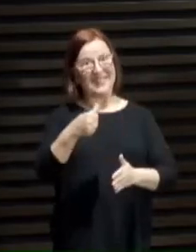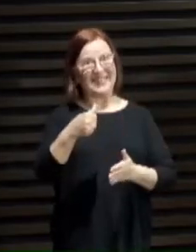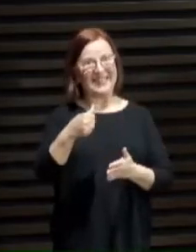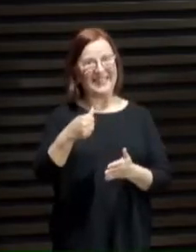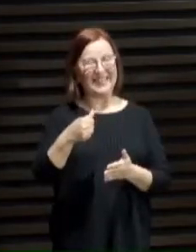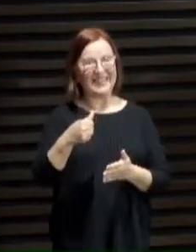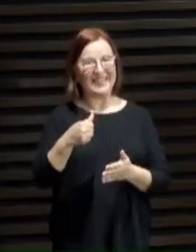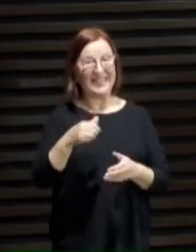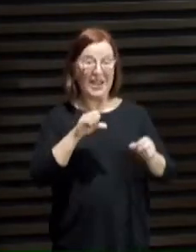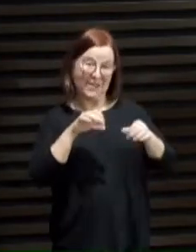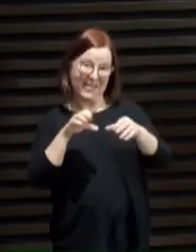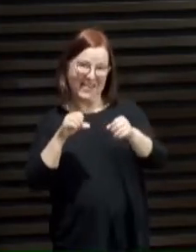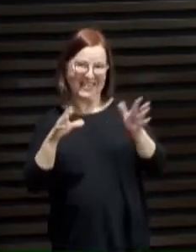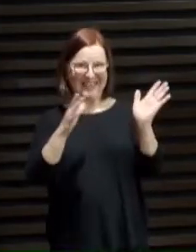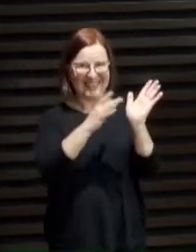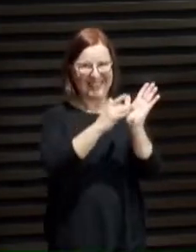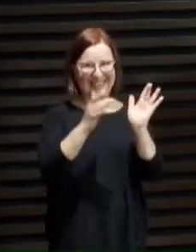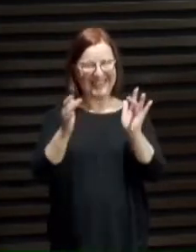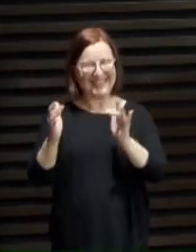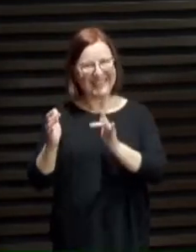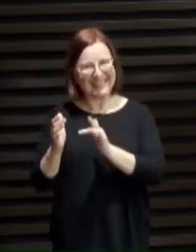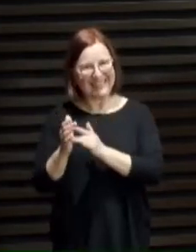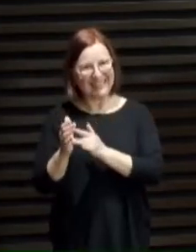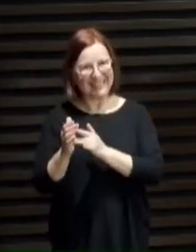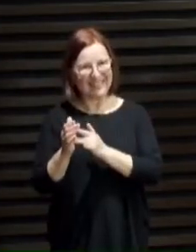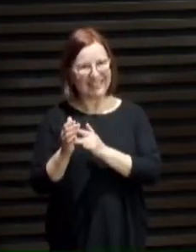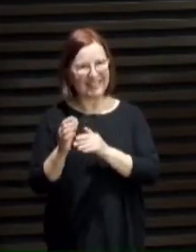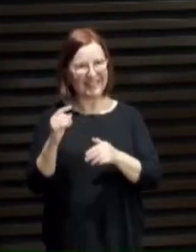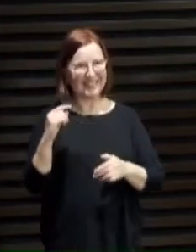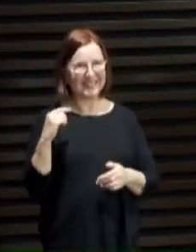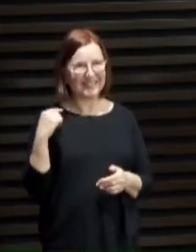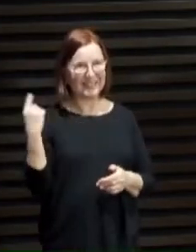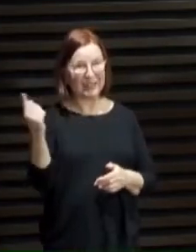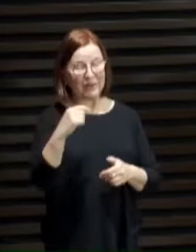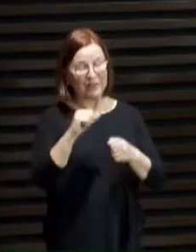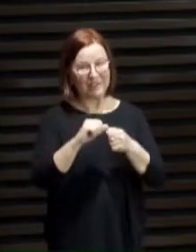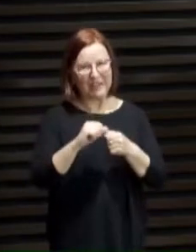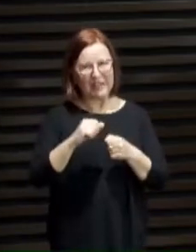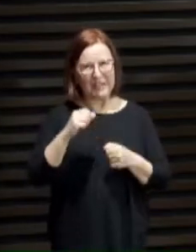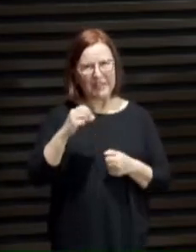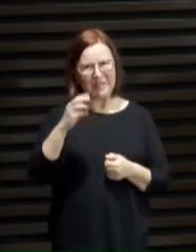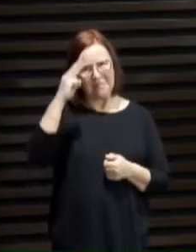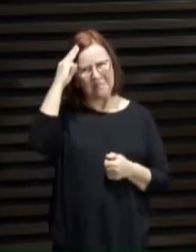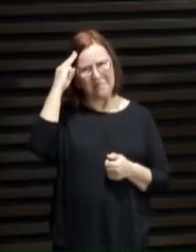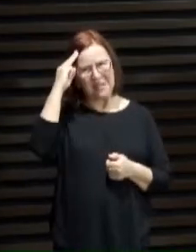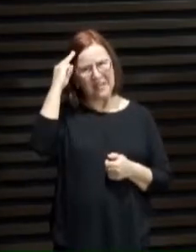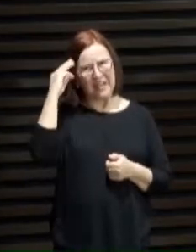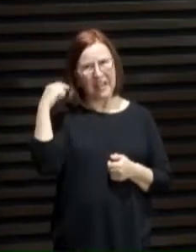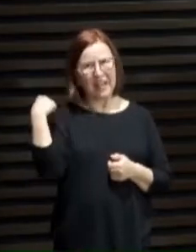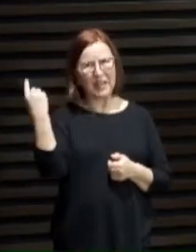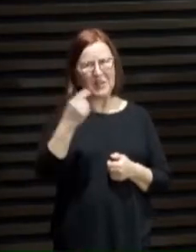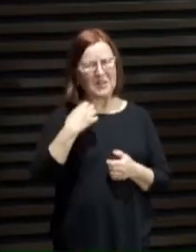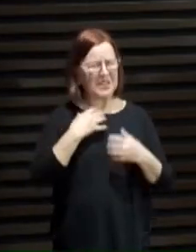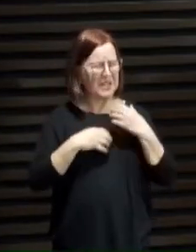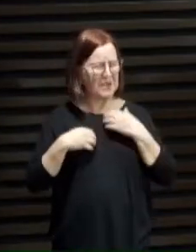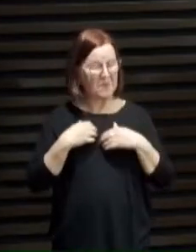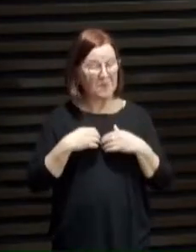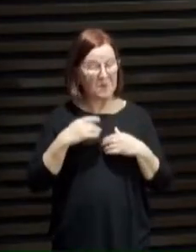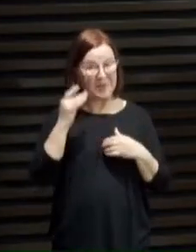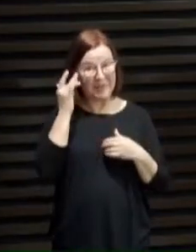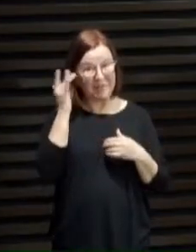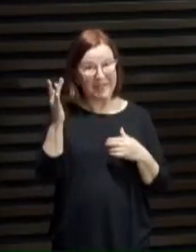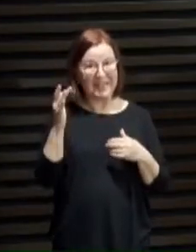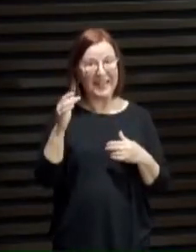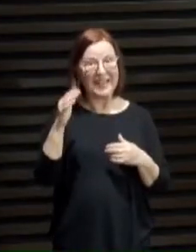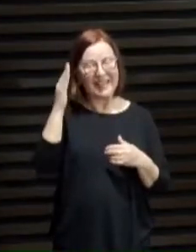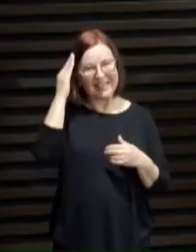é o ensino de Jesus que nos faz refletir sobre a nossa angústia em relação ao dia de amanhã, sabendo que o reino de Deus é maior